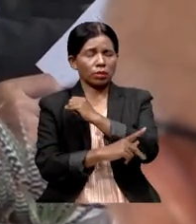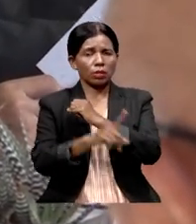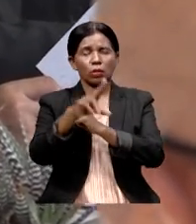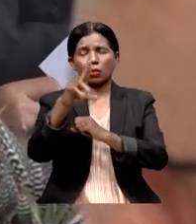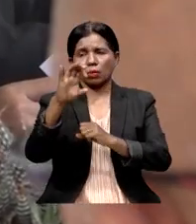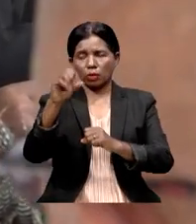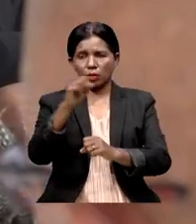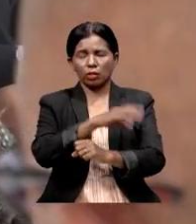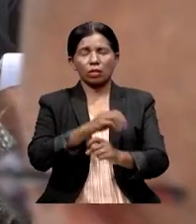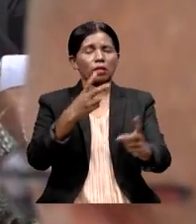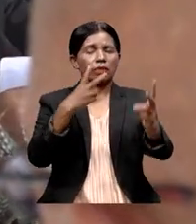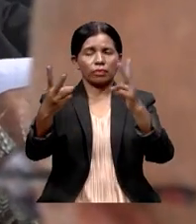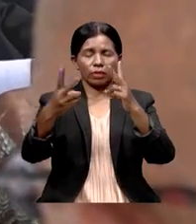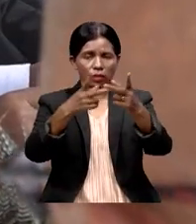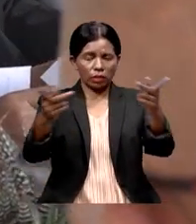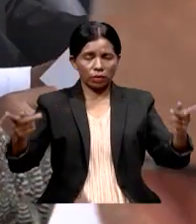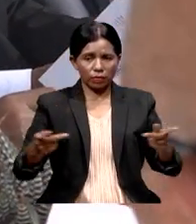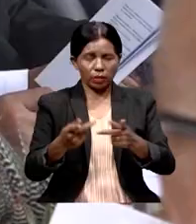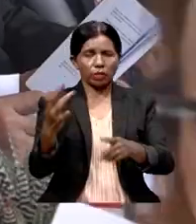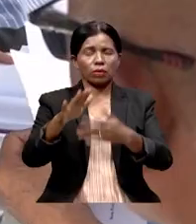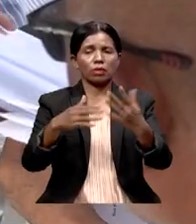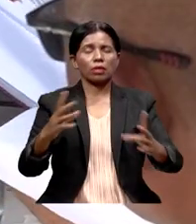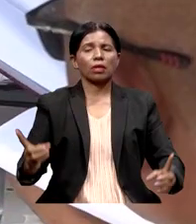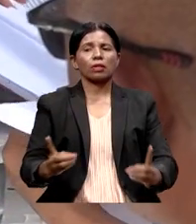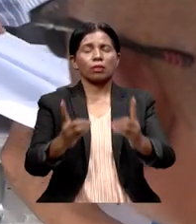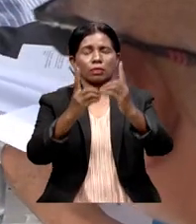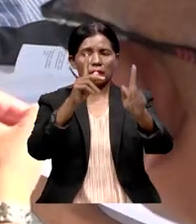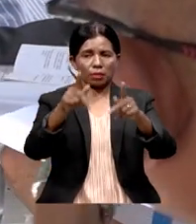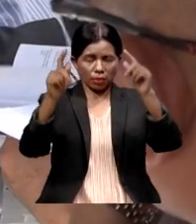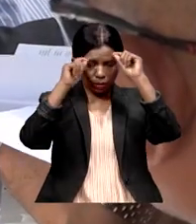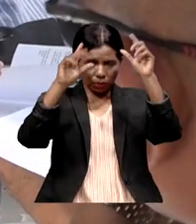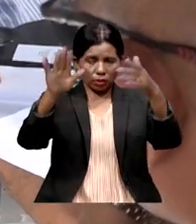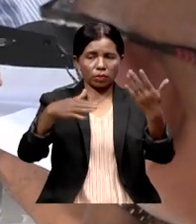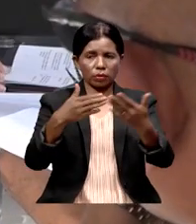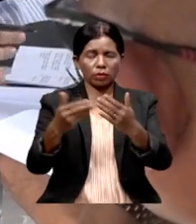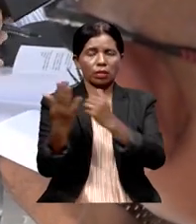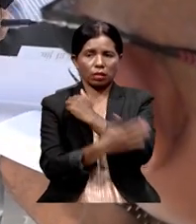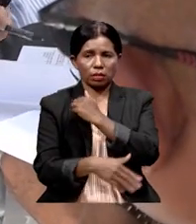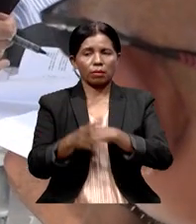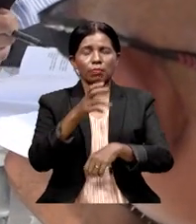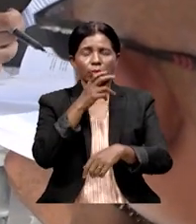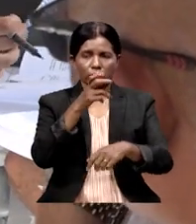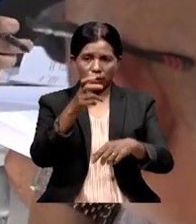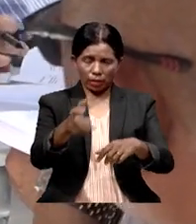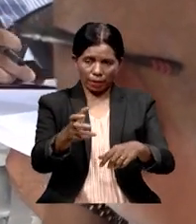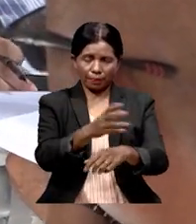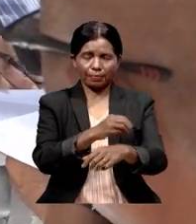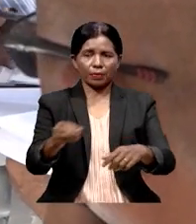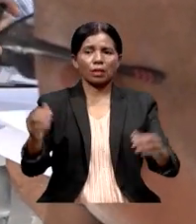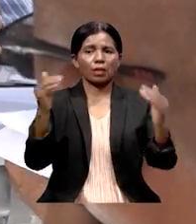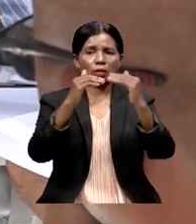Montenegro, no se visita Ilhas Açores, no Açor Malo, o cidadão timor-leste e Portugal. Primeiro-ministro se alamos a reunião